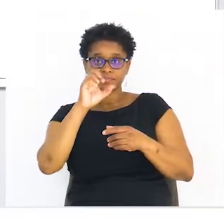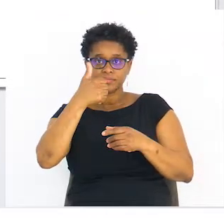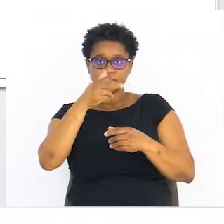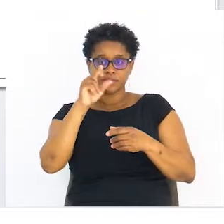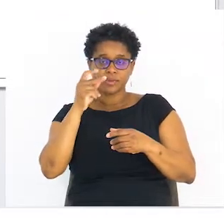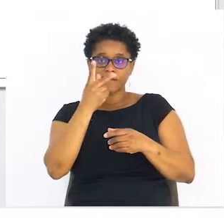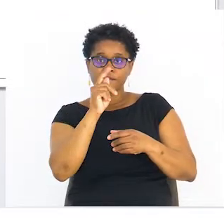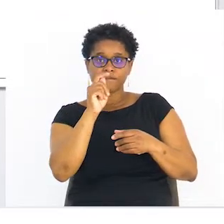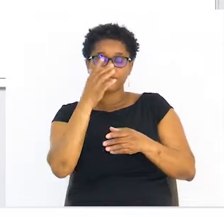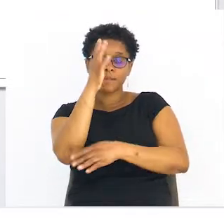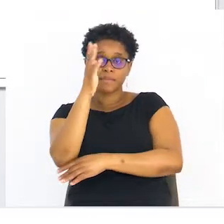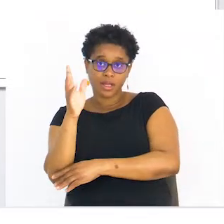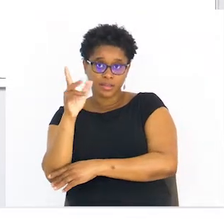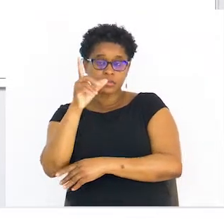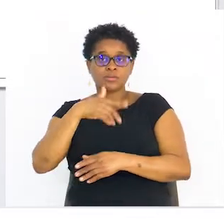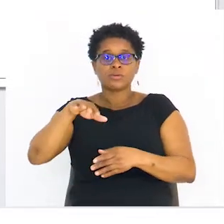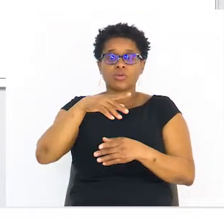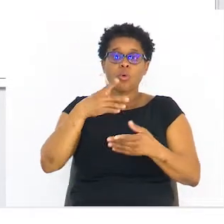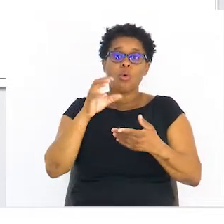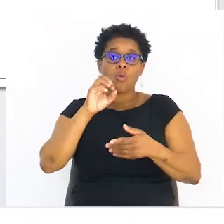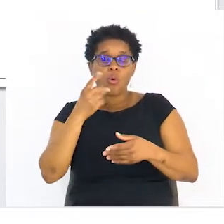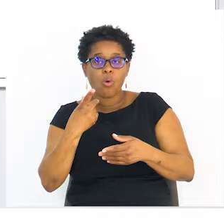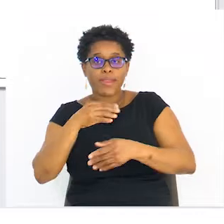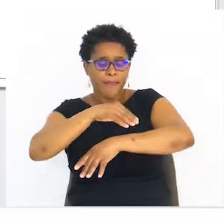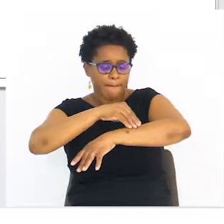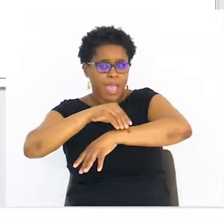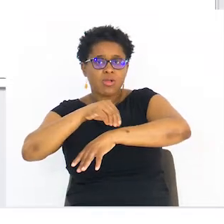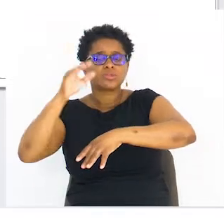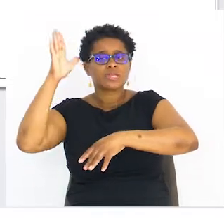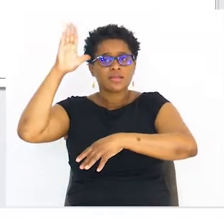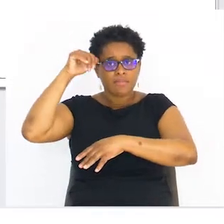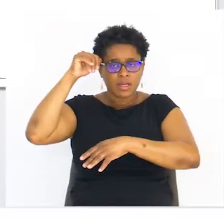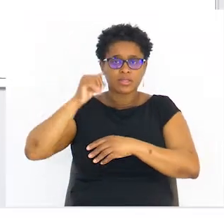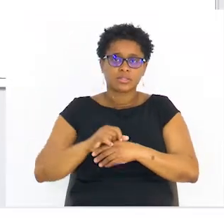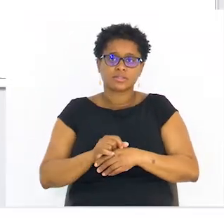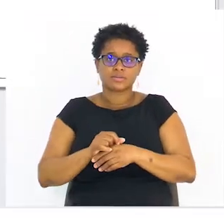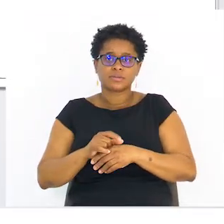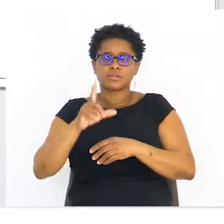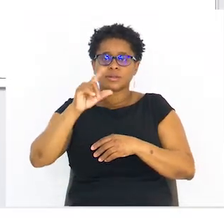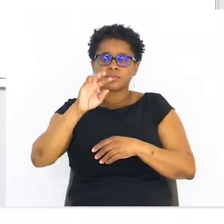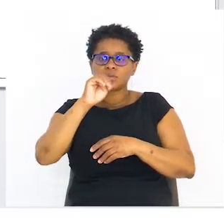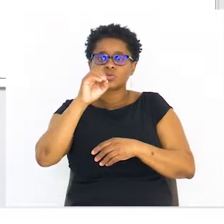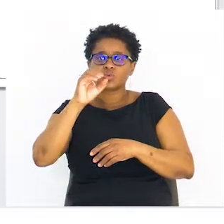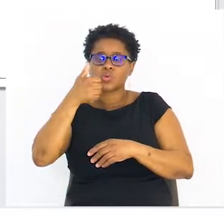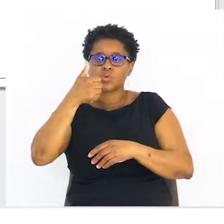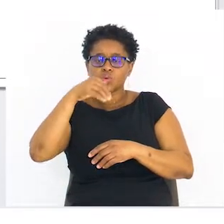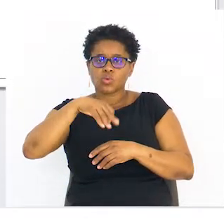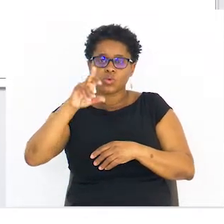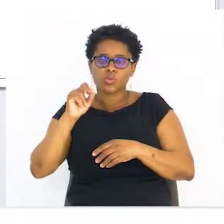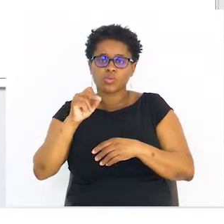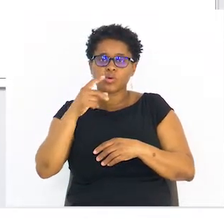de pelos dos animais, dedos e sopro por meio de